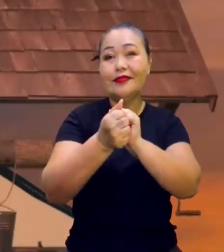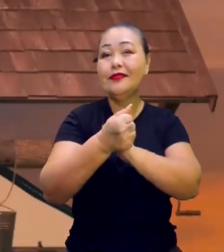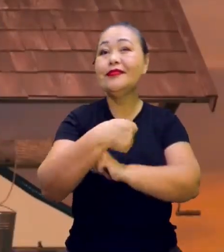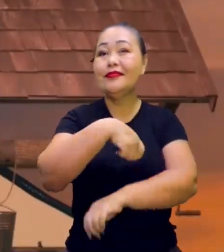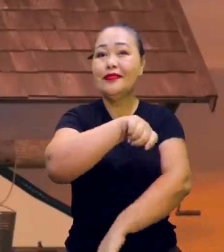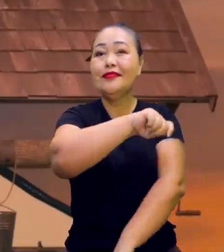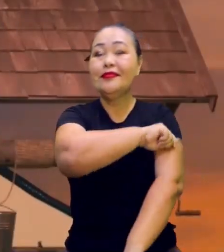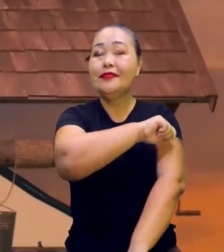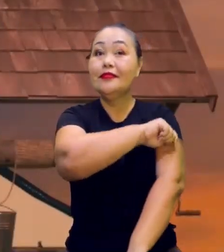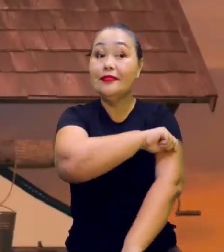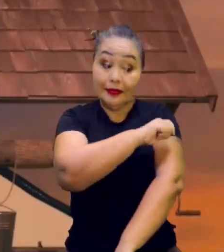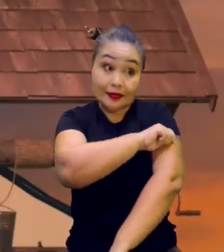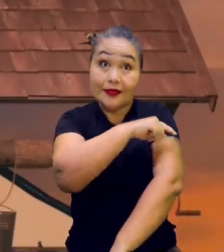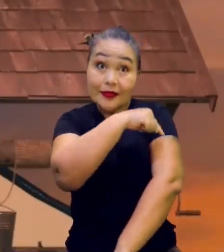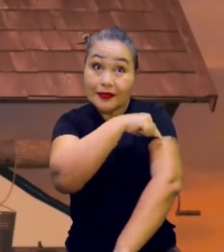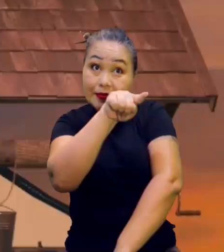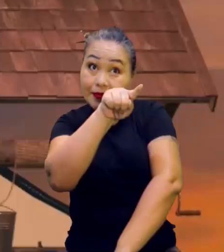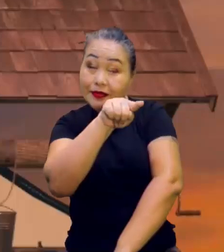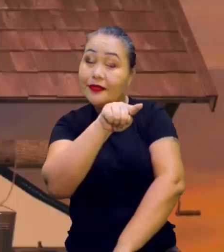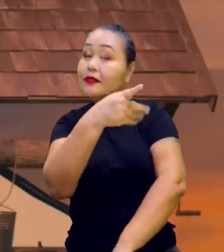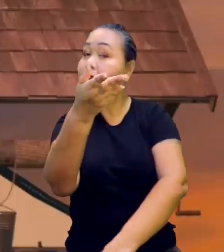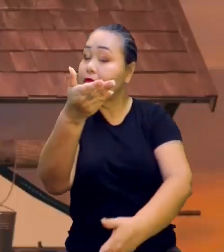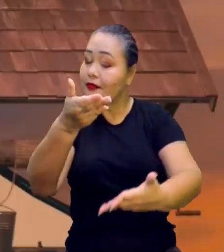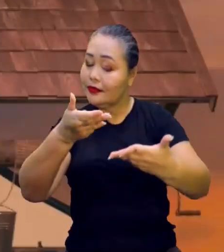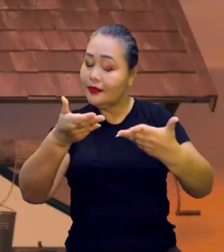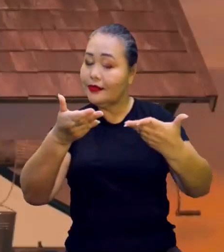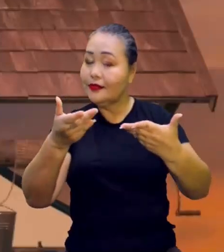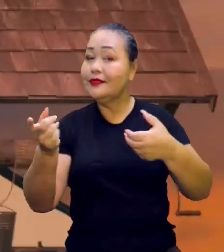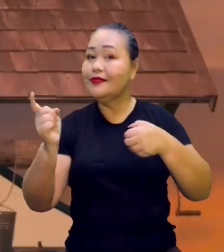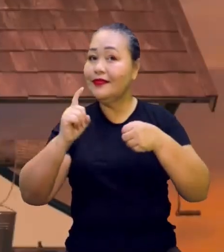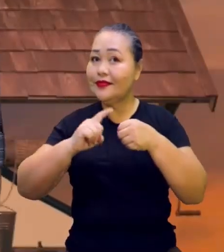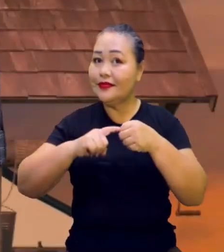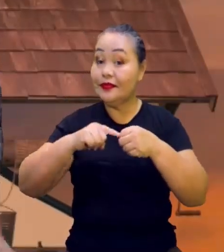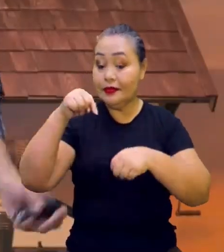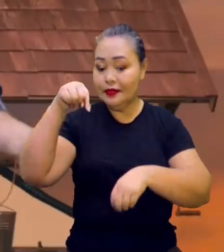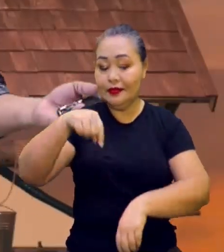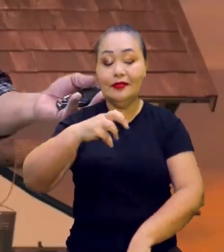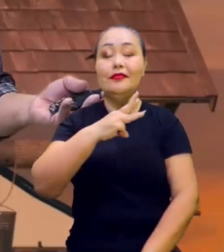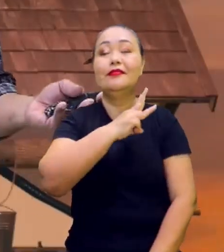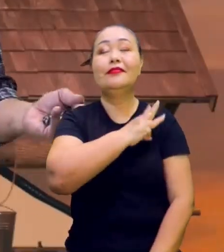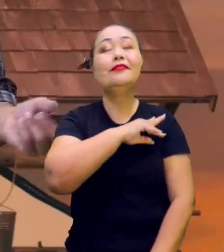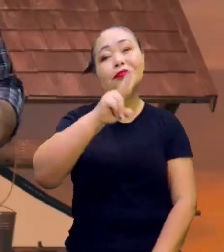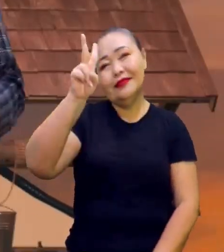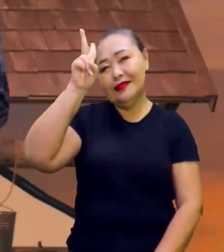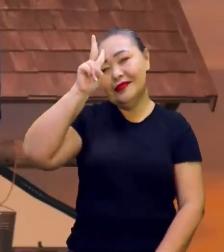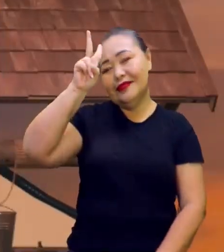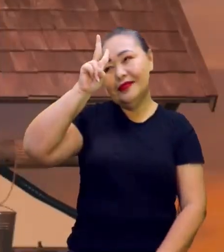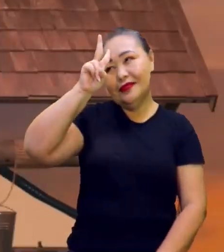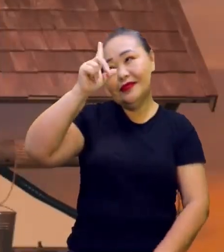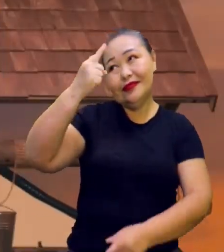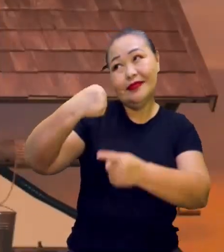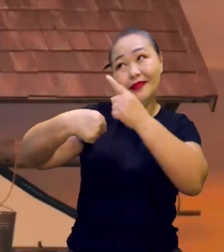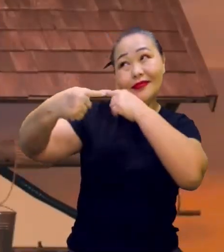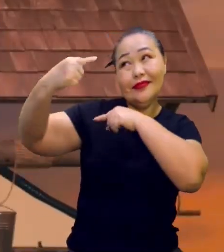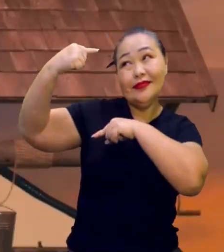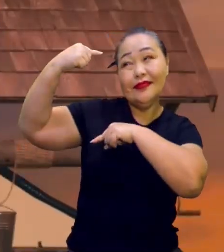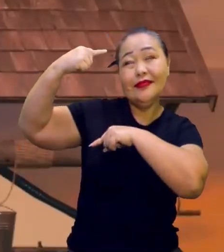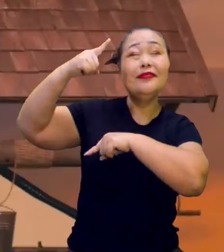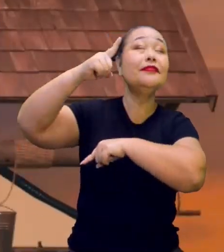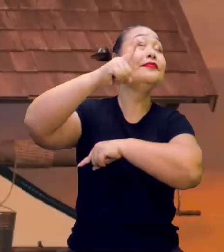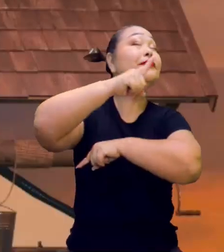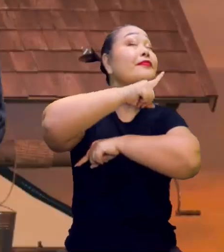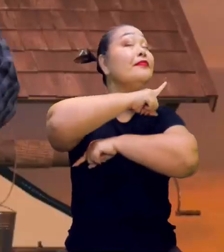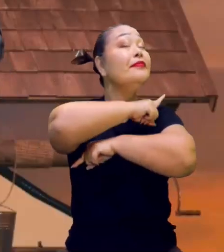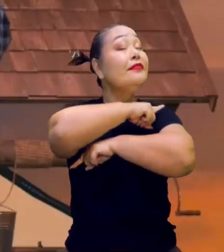é um prazer estar de volta com vocês. E aqui do terceiro ano, lembra? Quando nós estávamos lá no